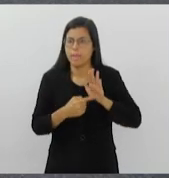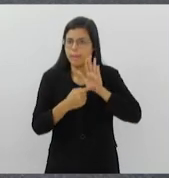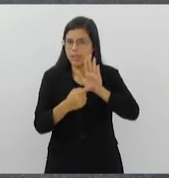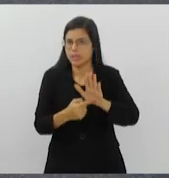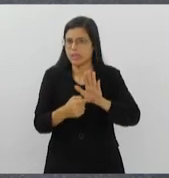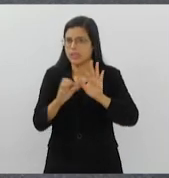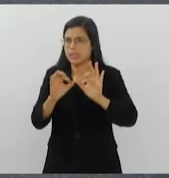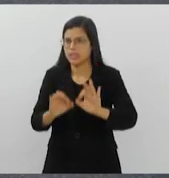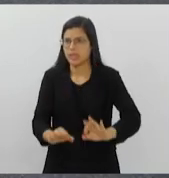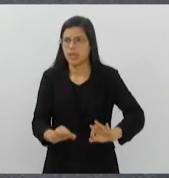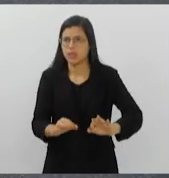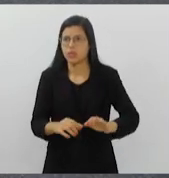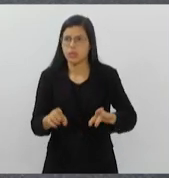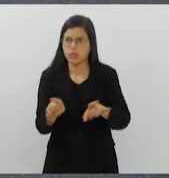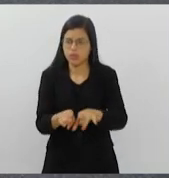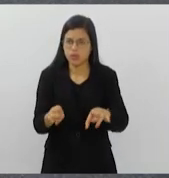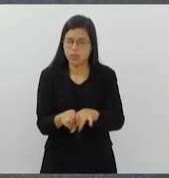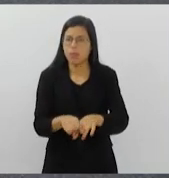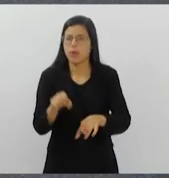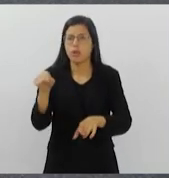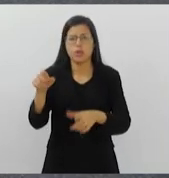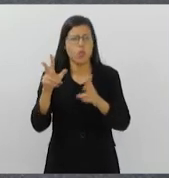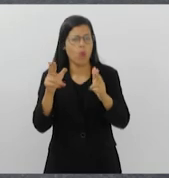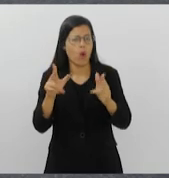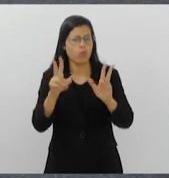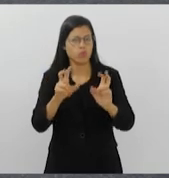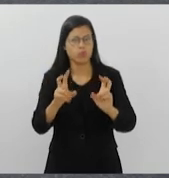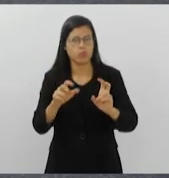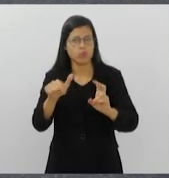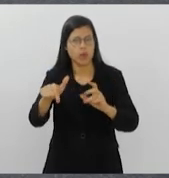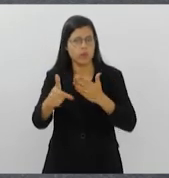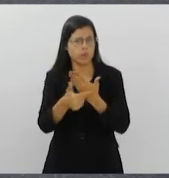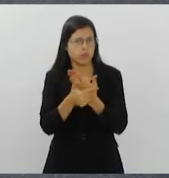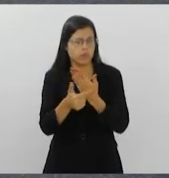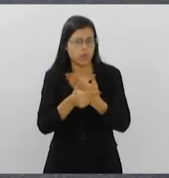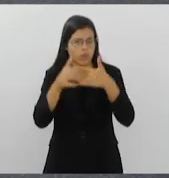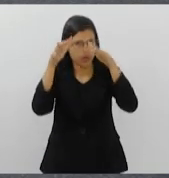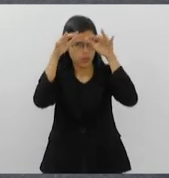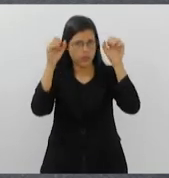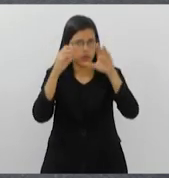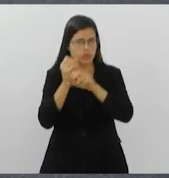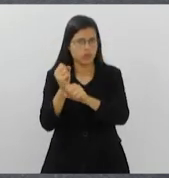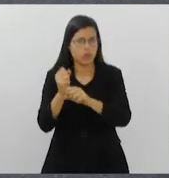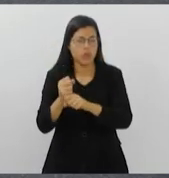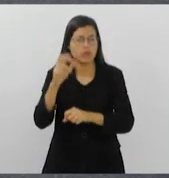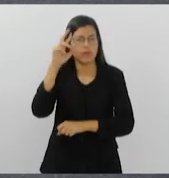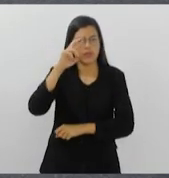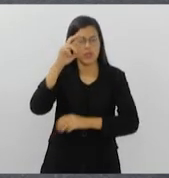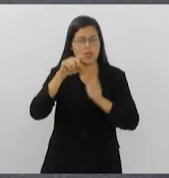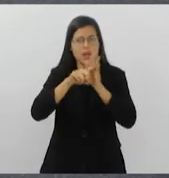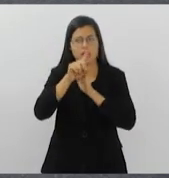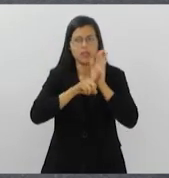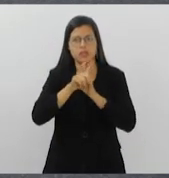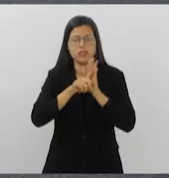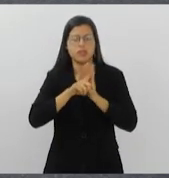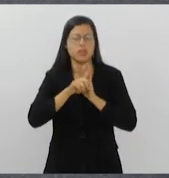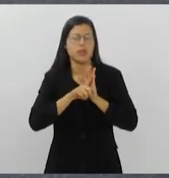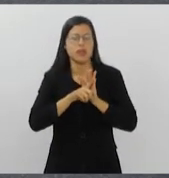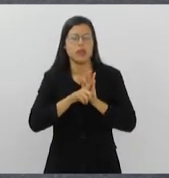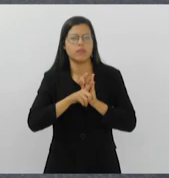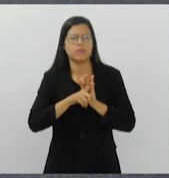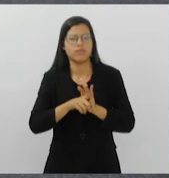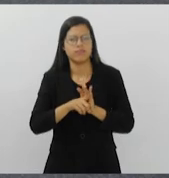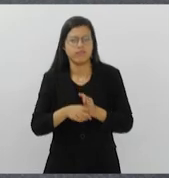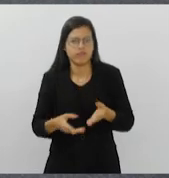correta. Inclusive, nesse caso, esse caso é função do Tribunal de Contas desse Estado fiscalizar, dar a essa